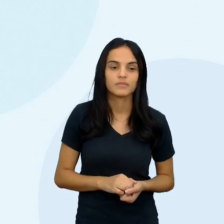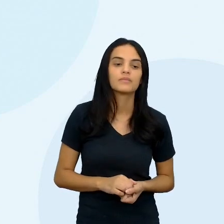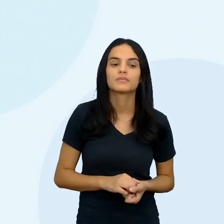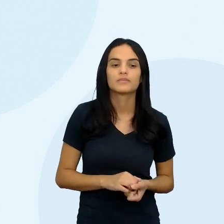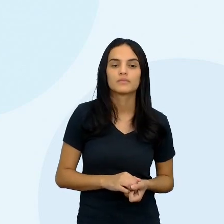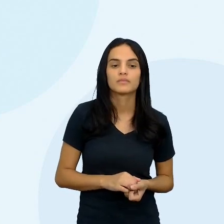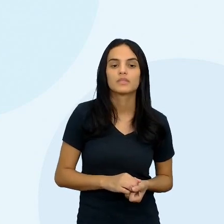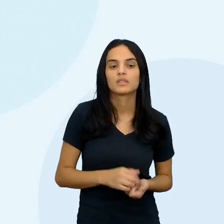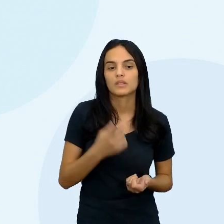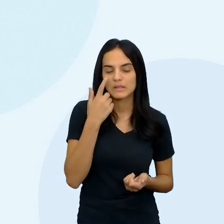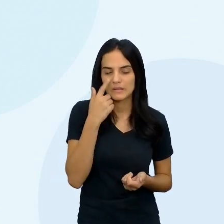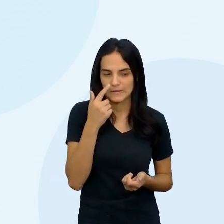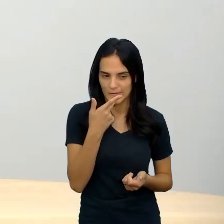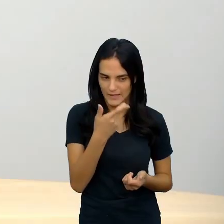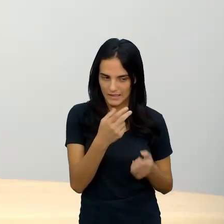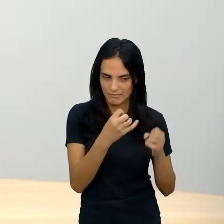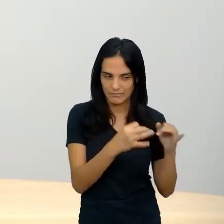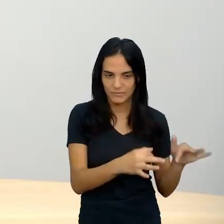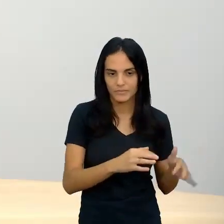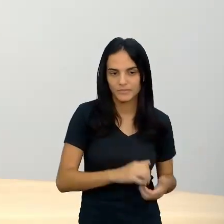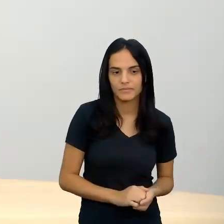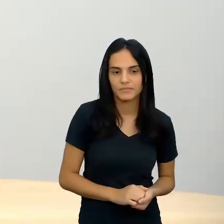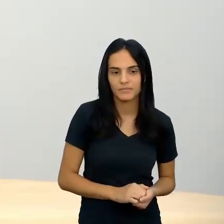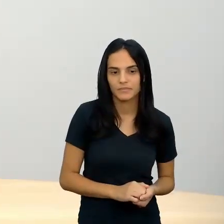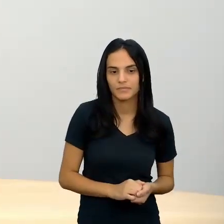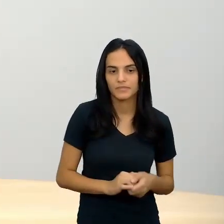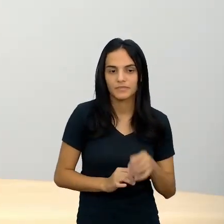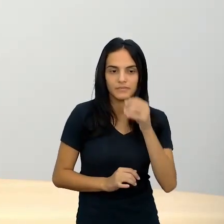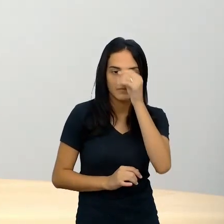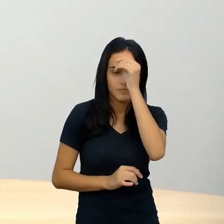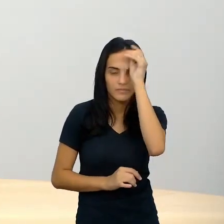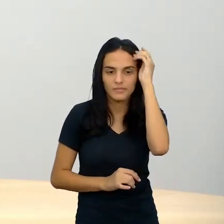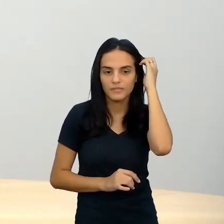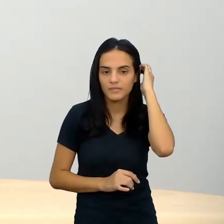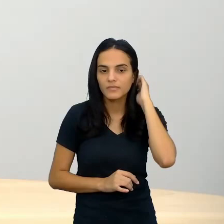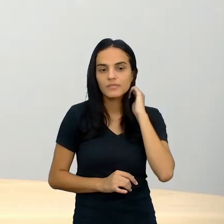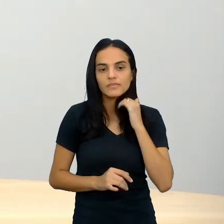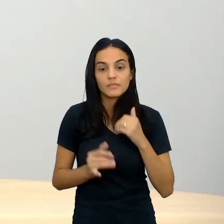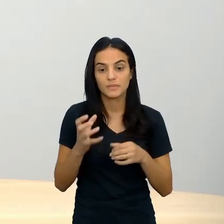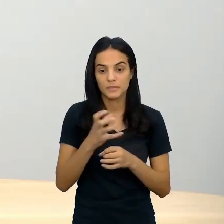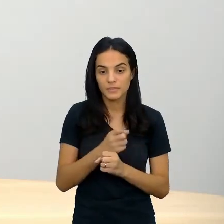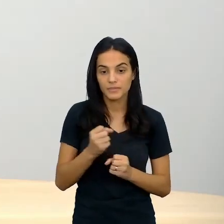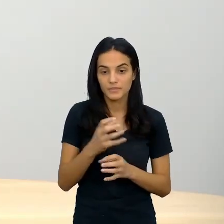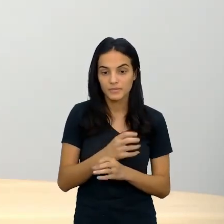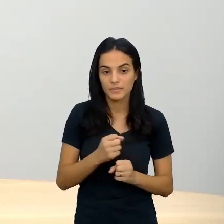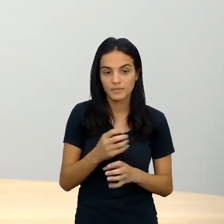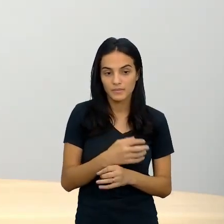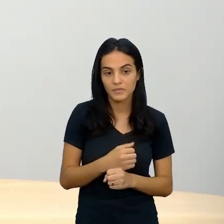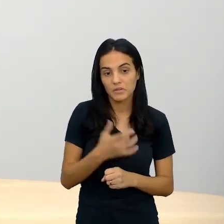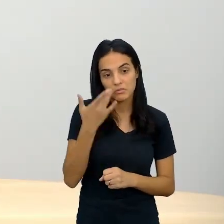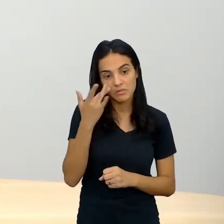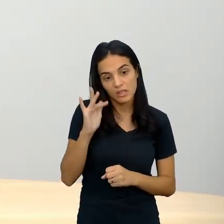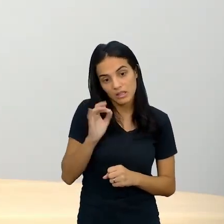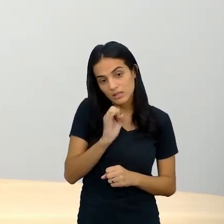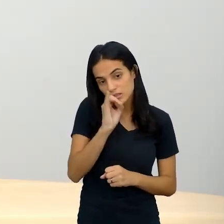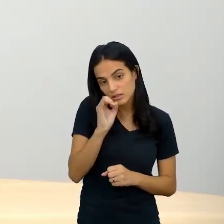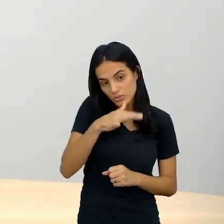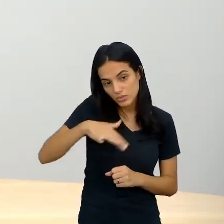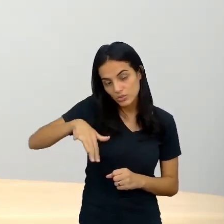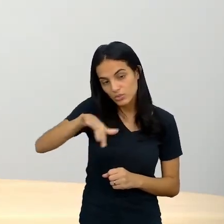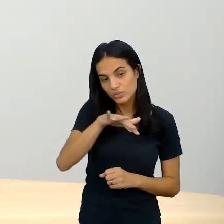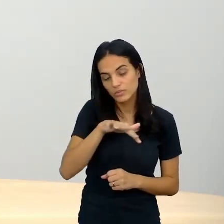um pitaco aqui. Então, vamos. Sobre esses cálculos, eu não sei se todo mundo tem essa